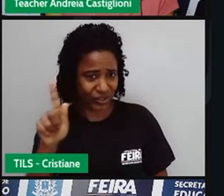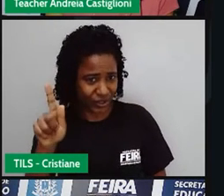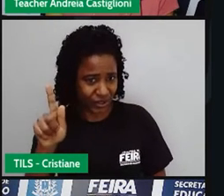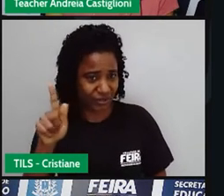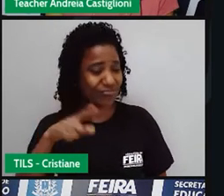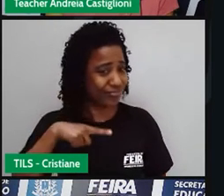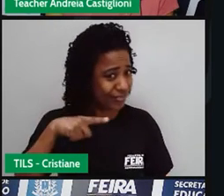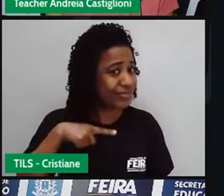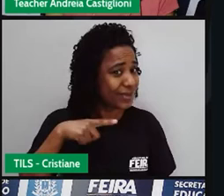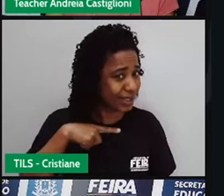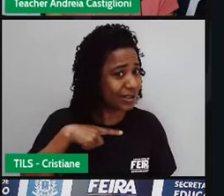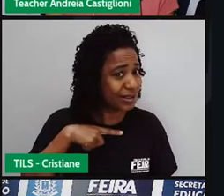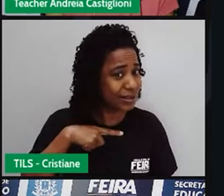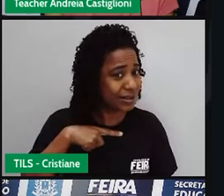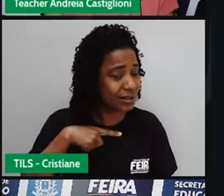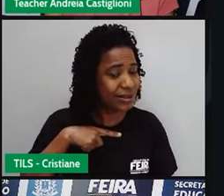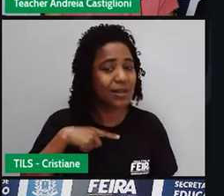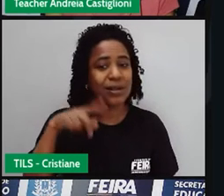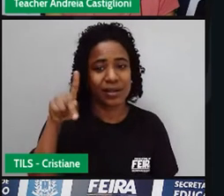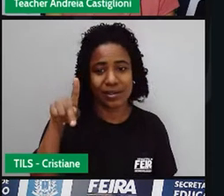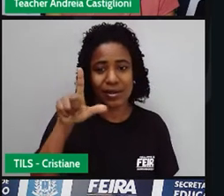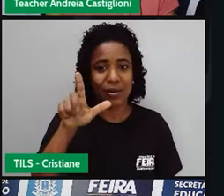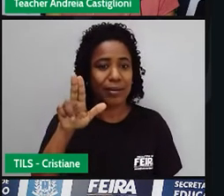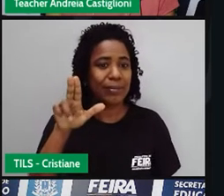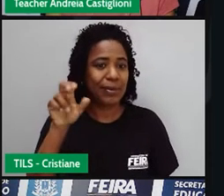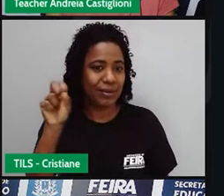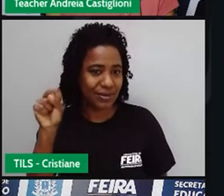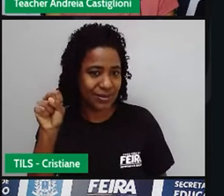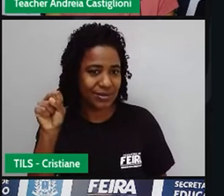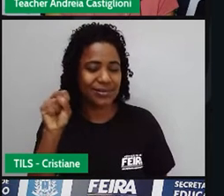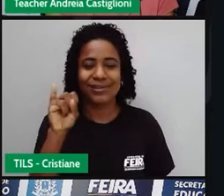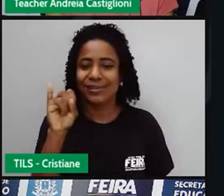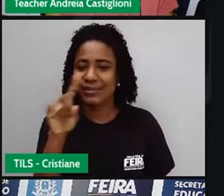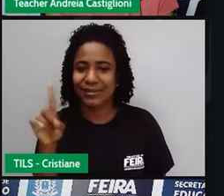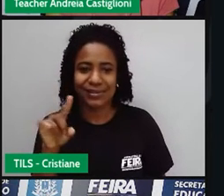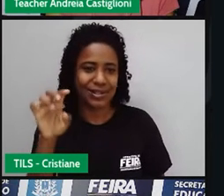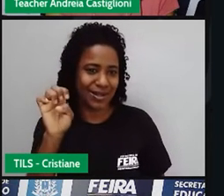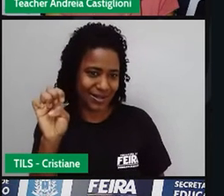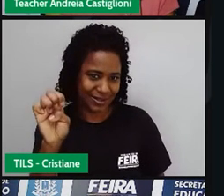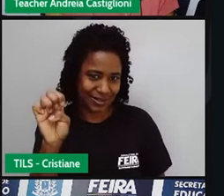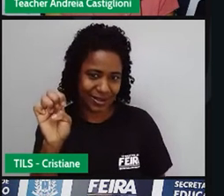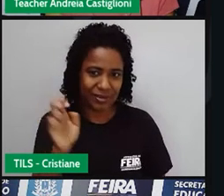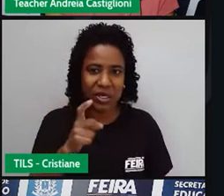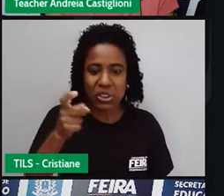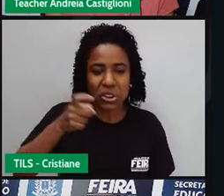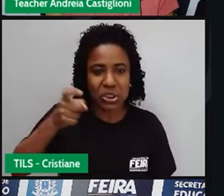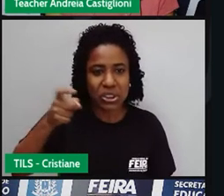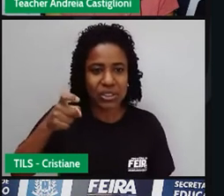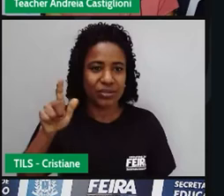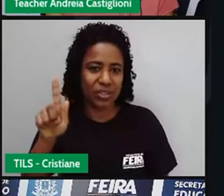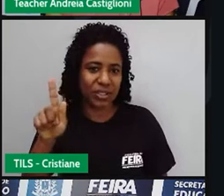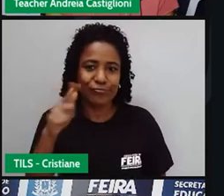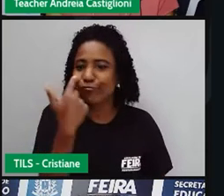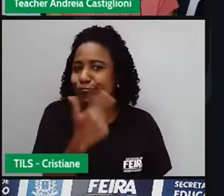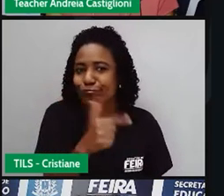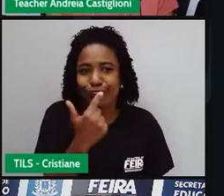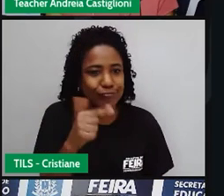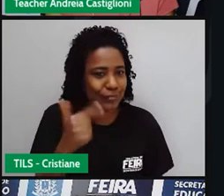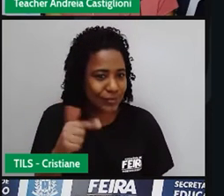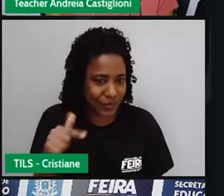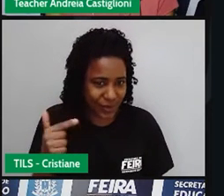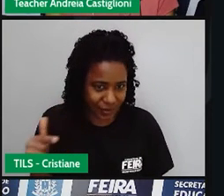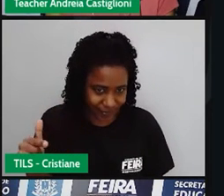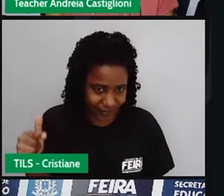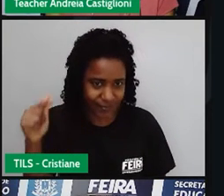utilizando essa tecnologia de plus size Porque nós não temos um correspondente na nossa língua e outra